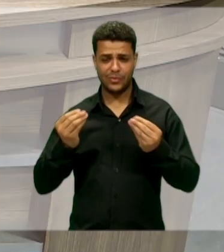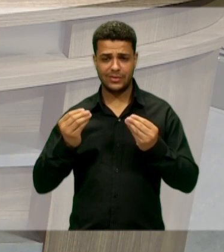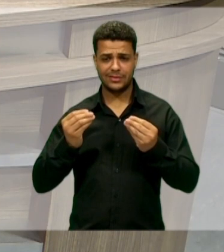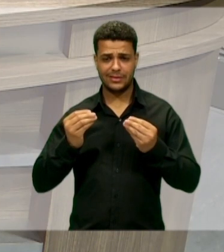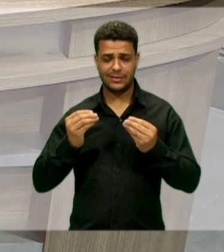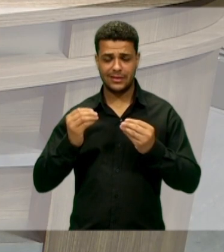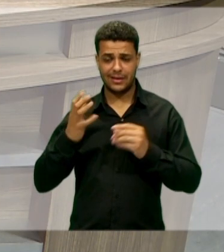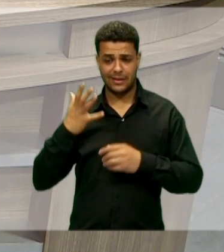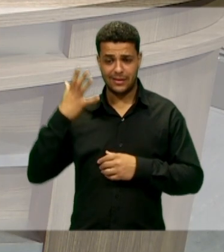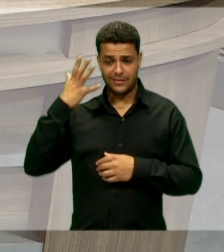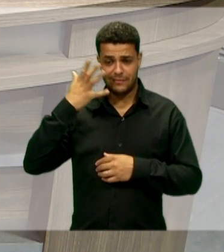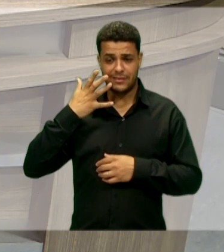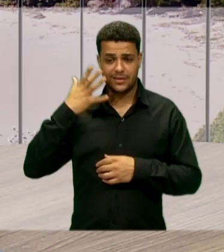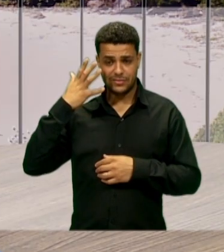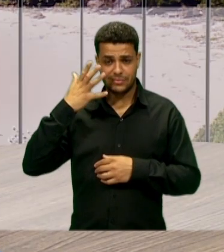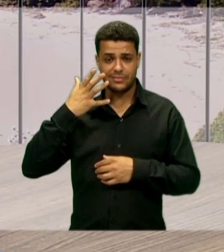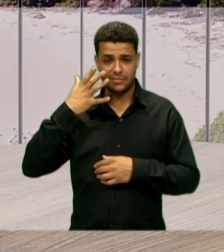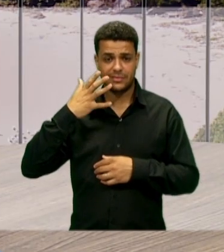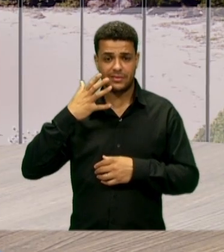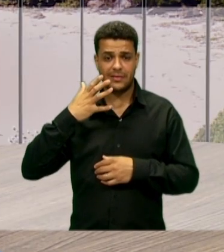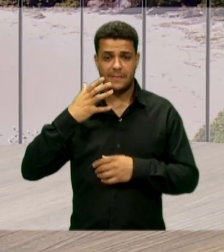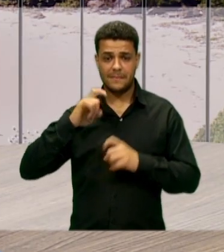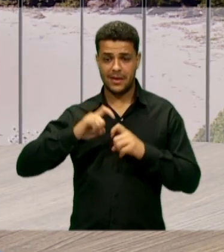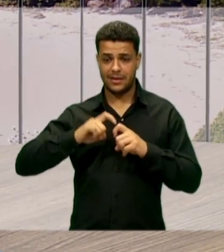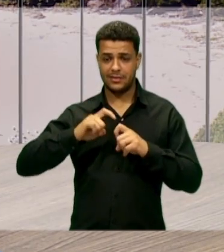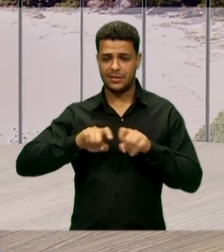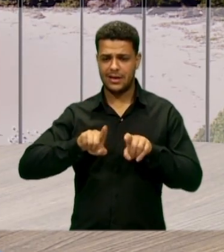evento para médicos, assim, às vezes